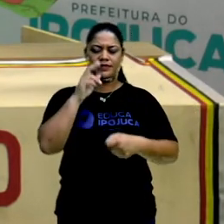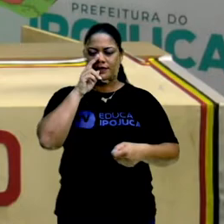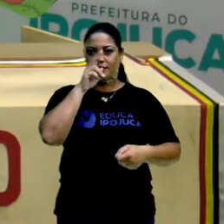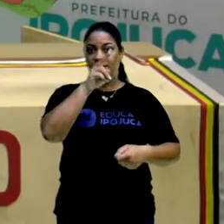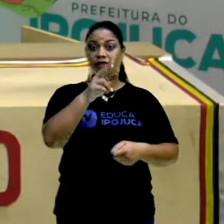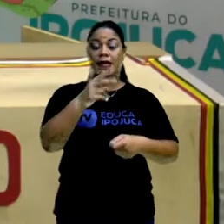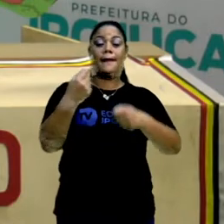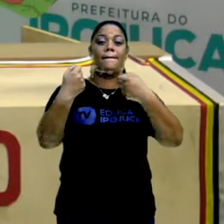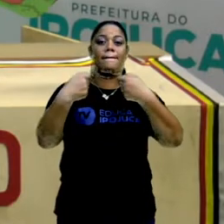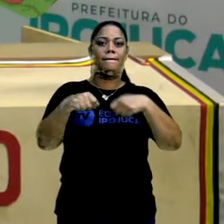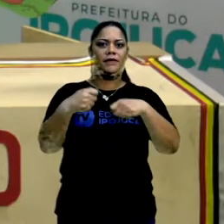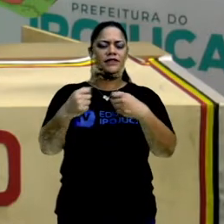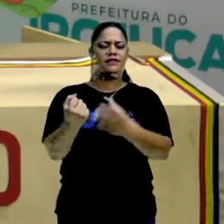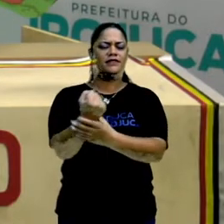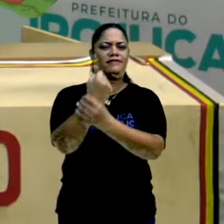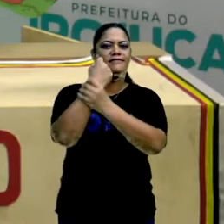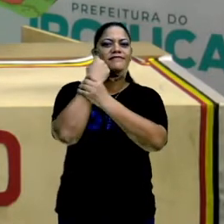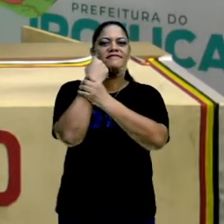fortes, precisamos